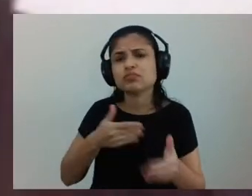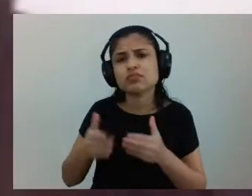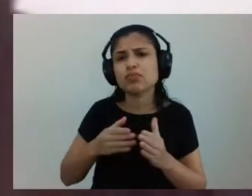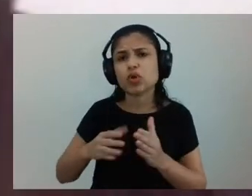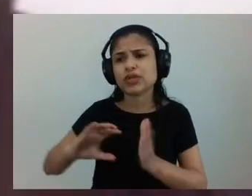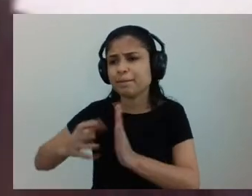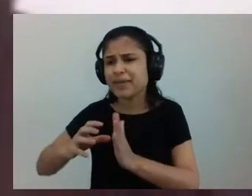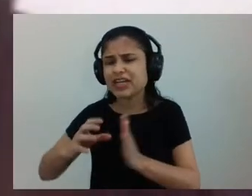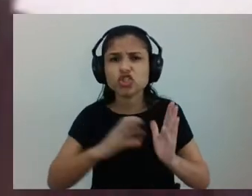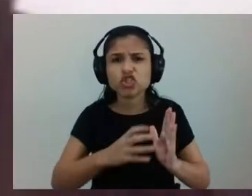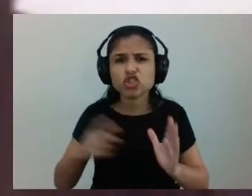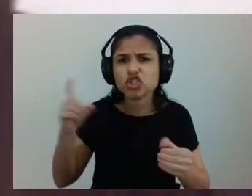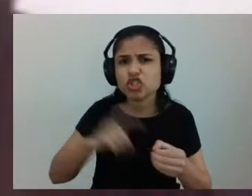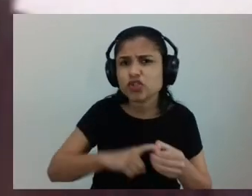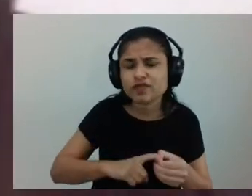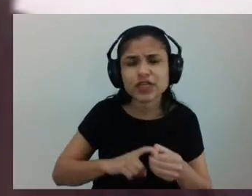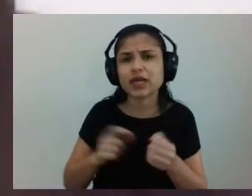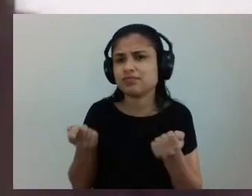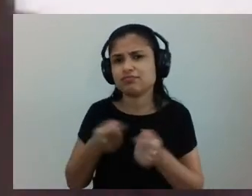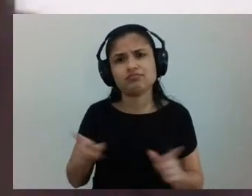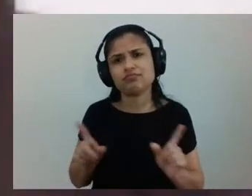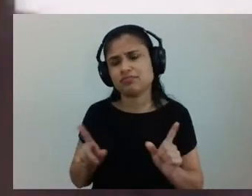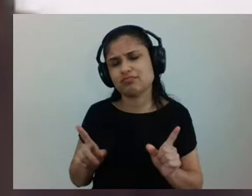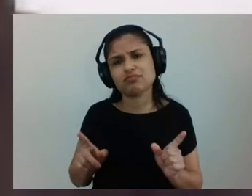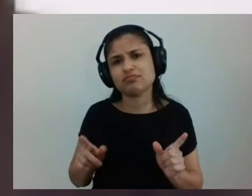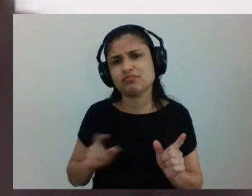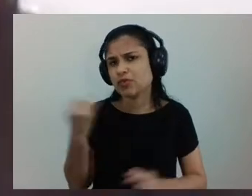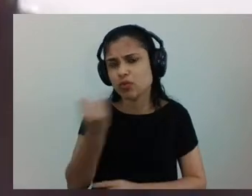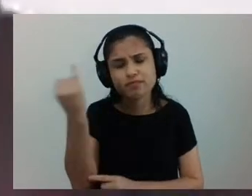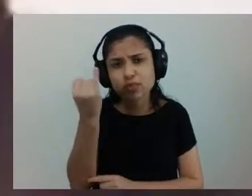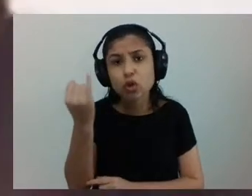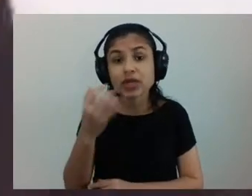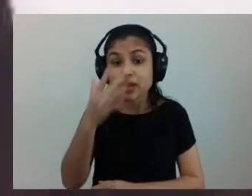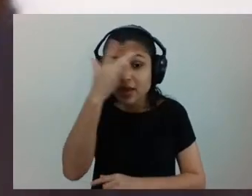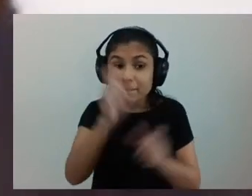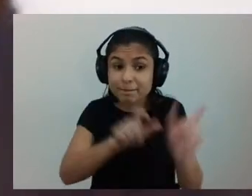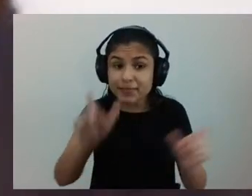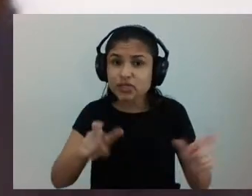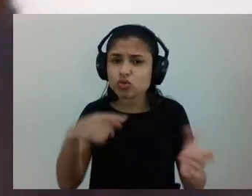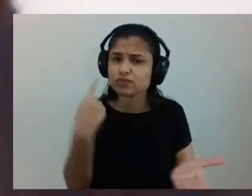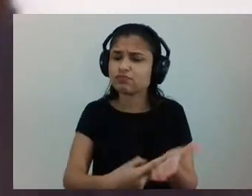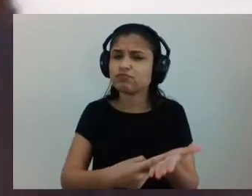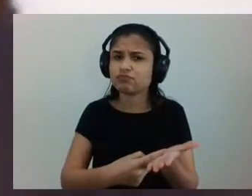não interessa isso, que as pessoas comprometidas e competentes naquela função.